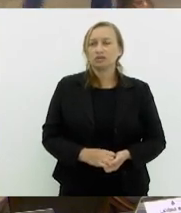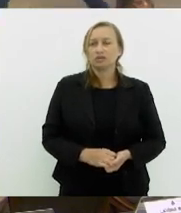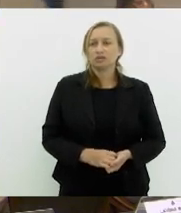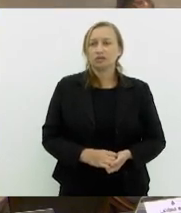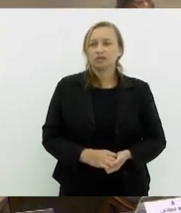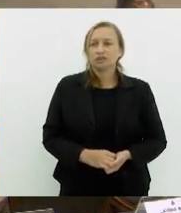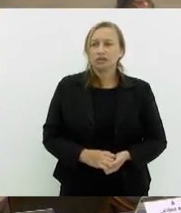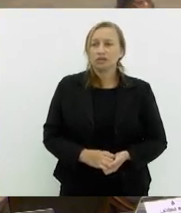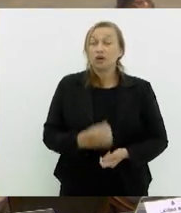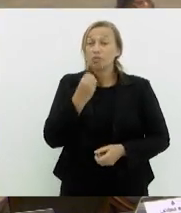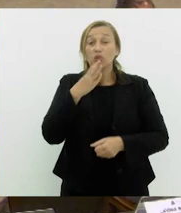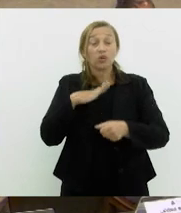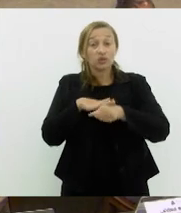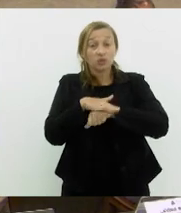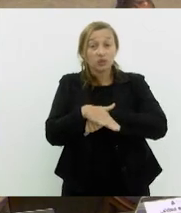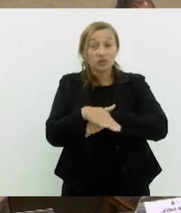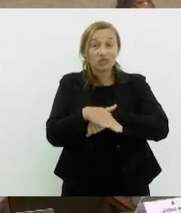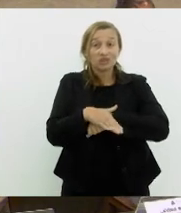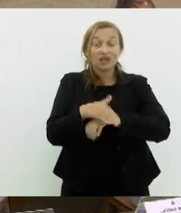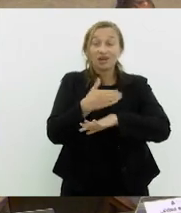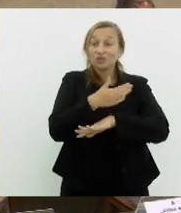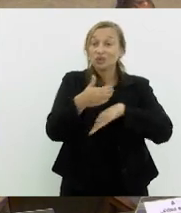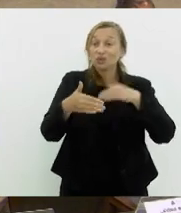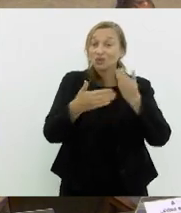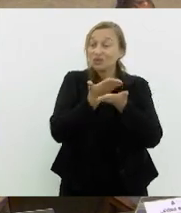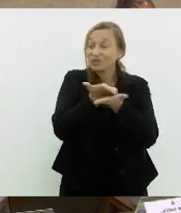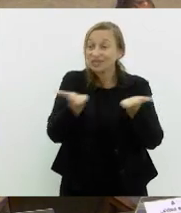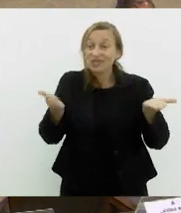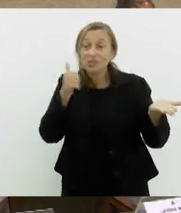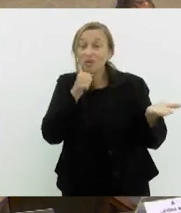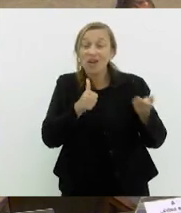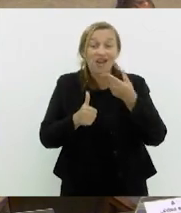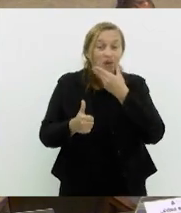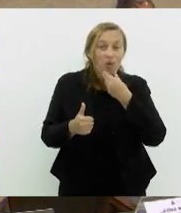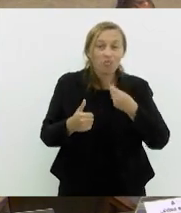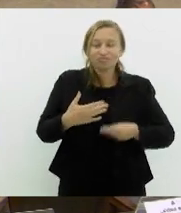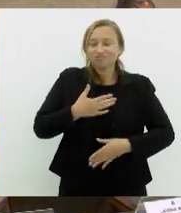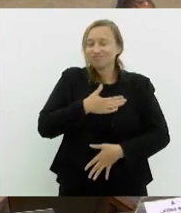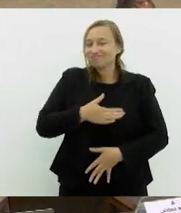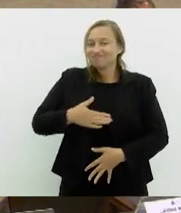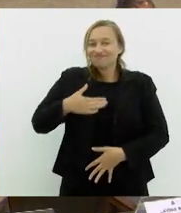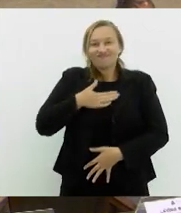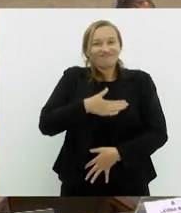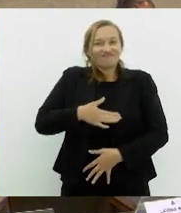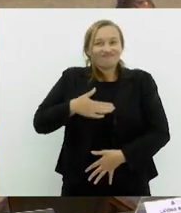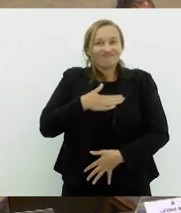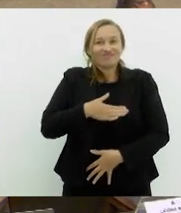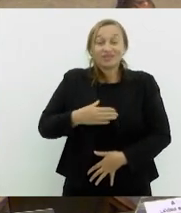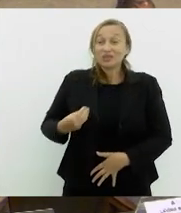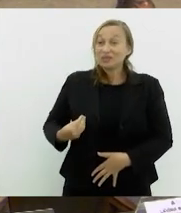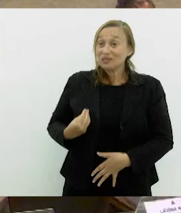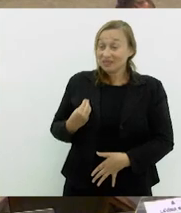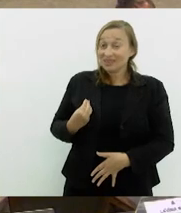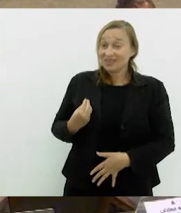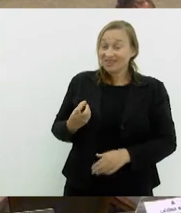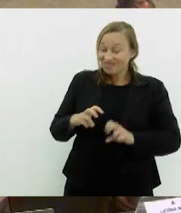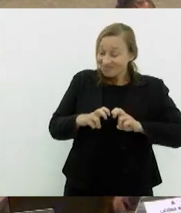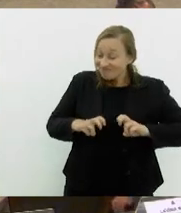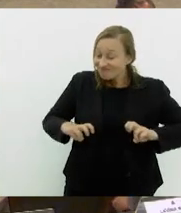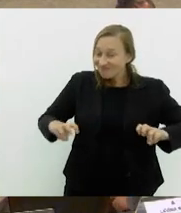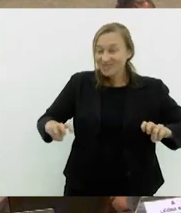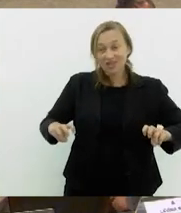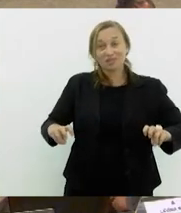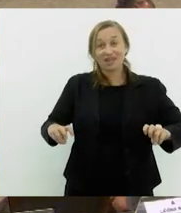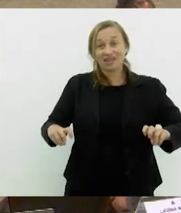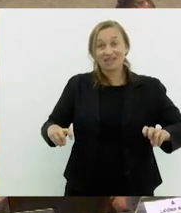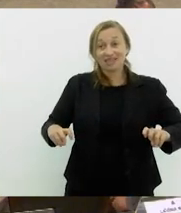Muito boa noite a todas e todos. É um prazer imenso estar aqui nesta mesa, acima de